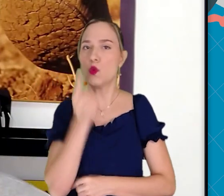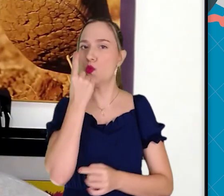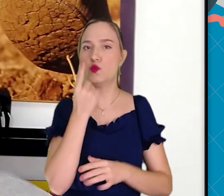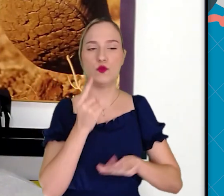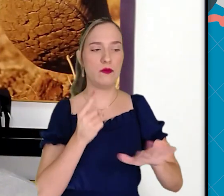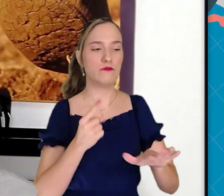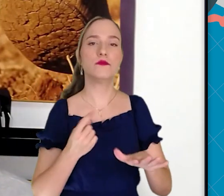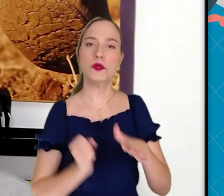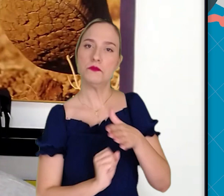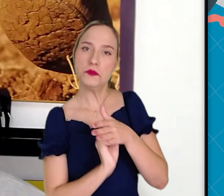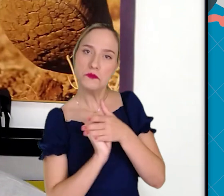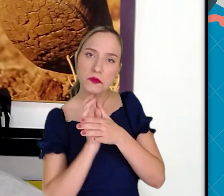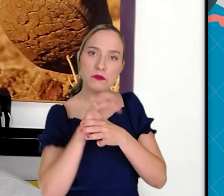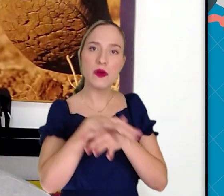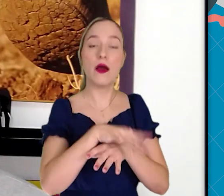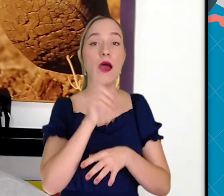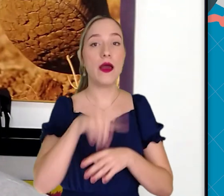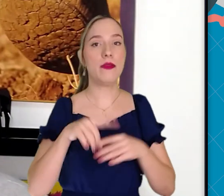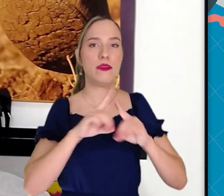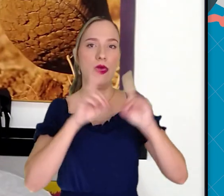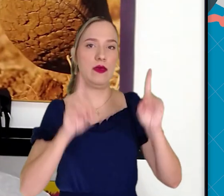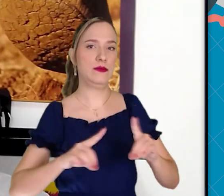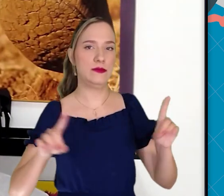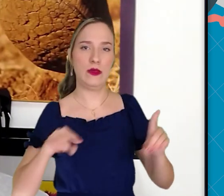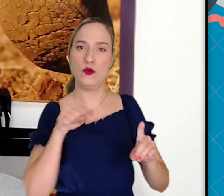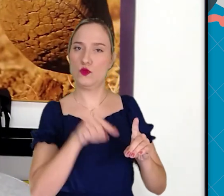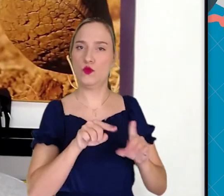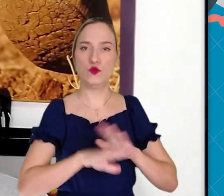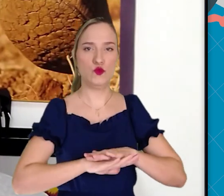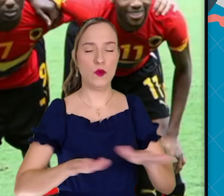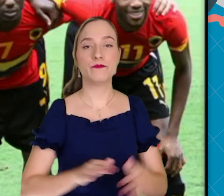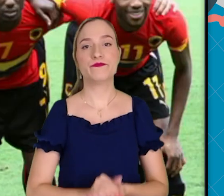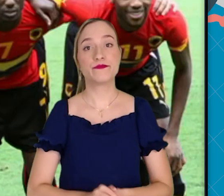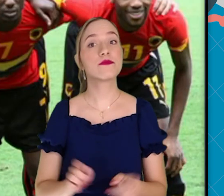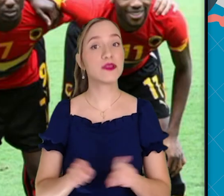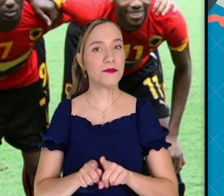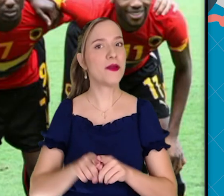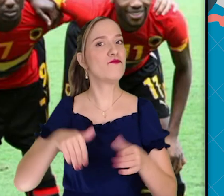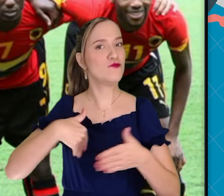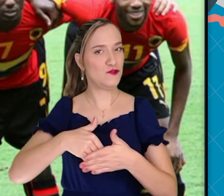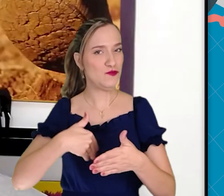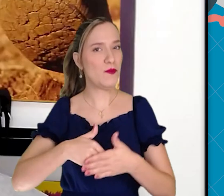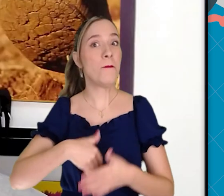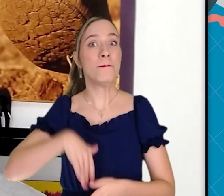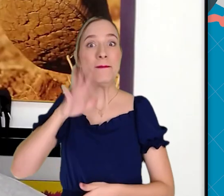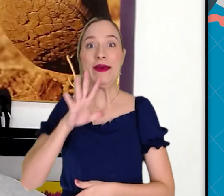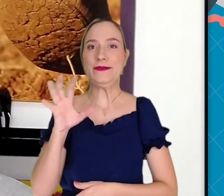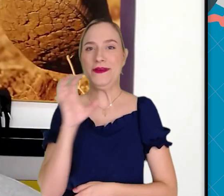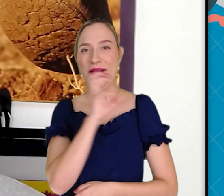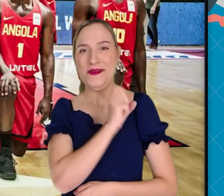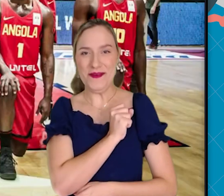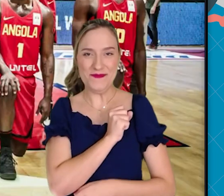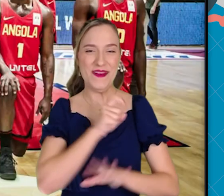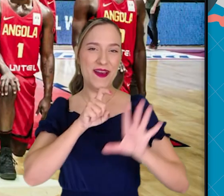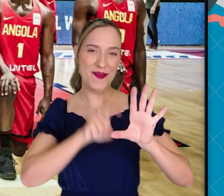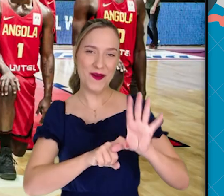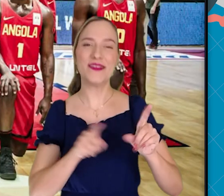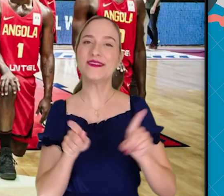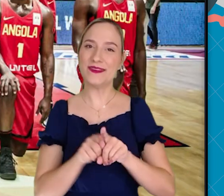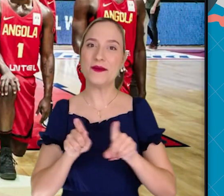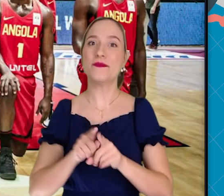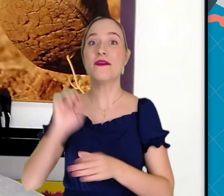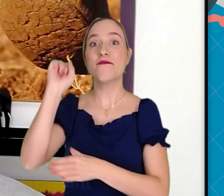ela vive no deserto do Namíbia. O futebol é o esporte favorito dos angolanos, mas o basquete é o